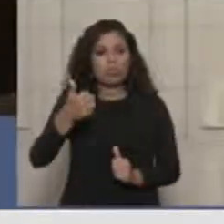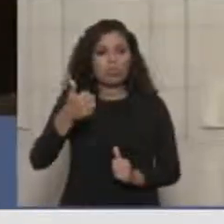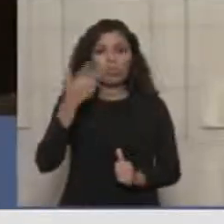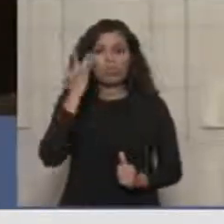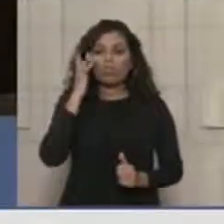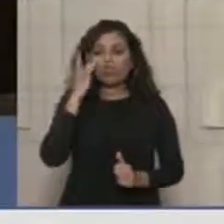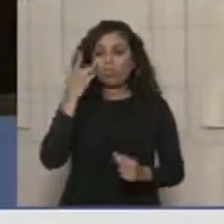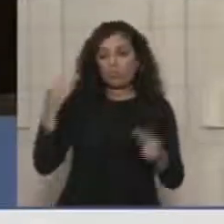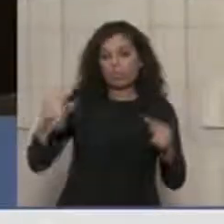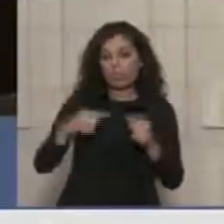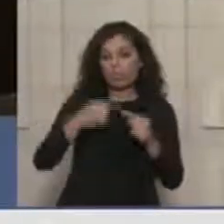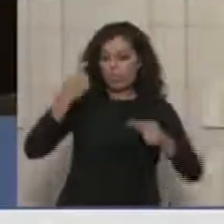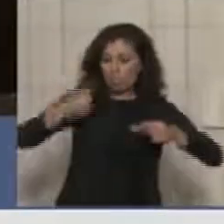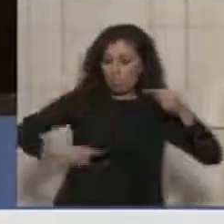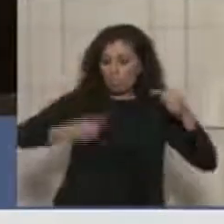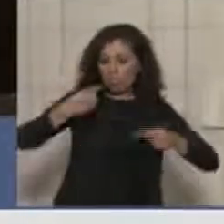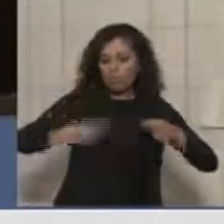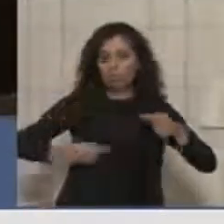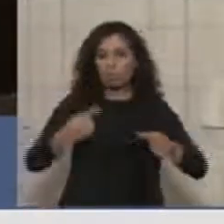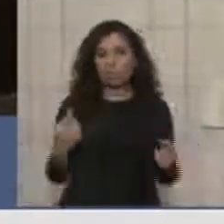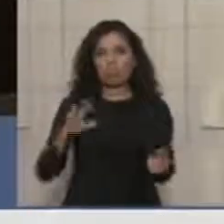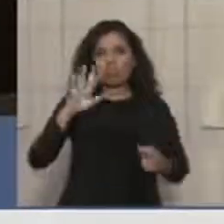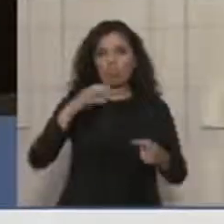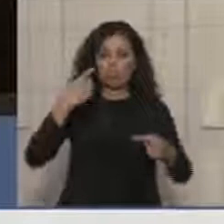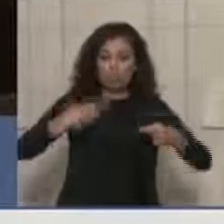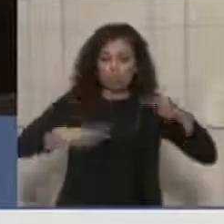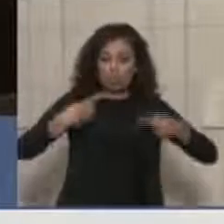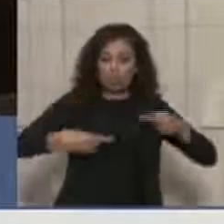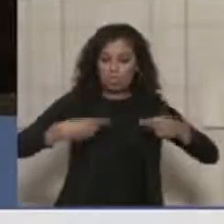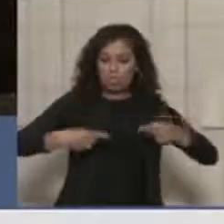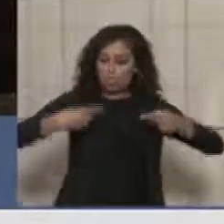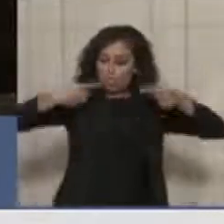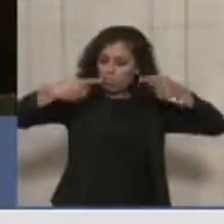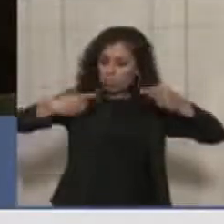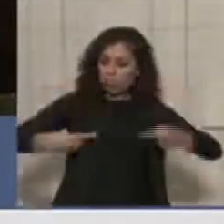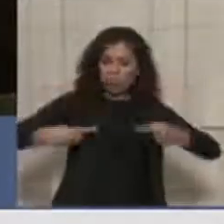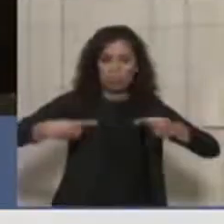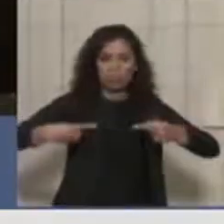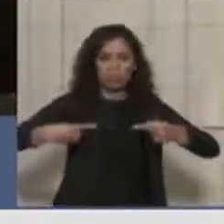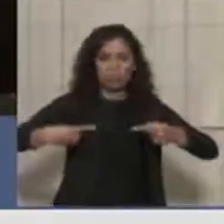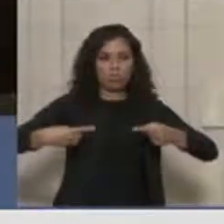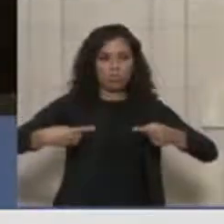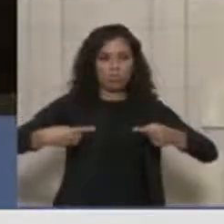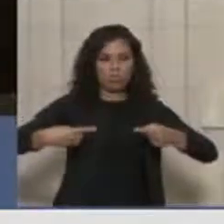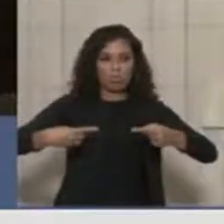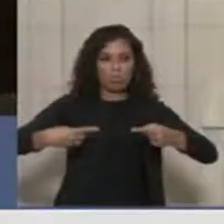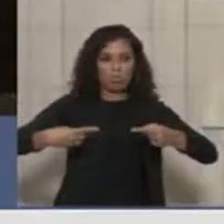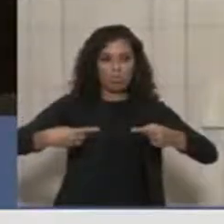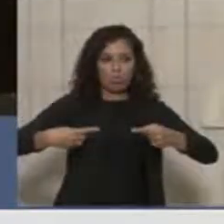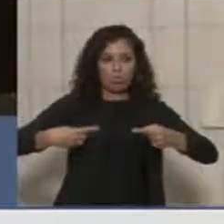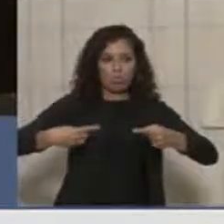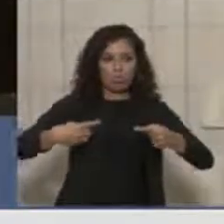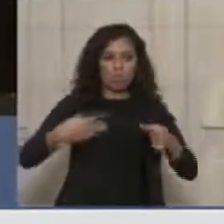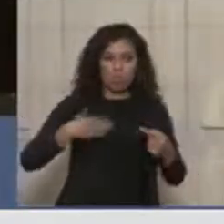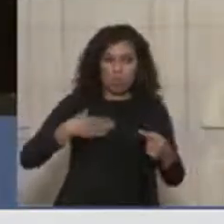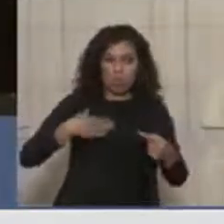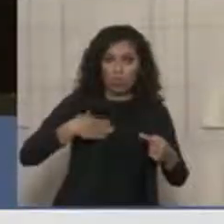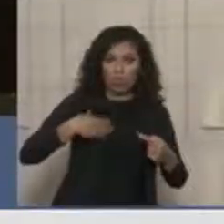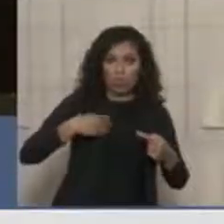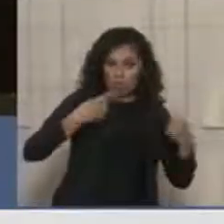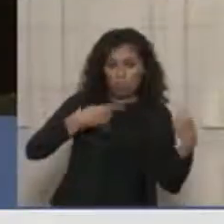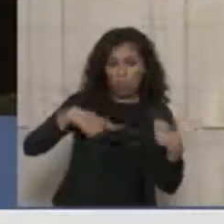política. E a política e a oposição, e nesse caso eu faço oposição, porque já tive